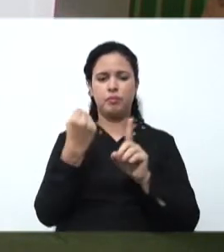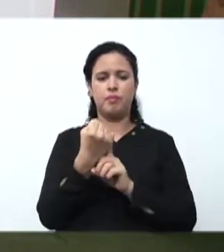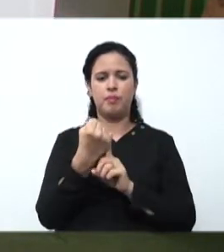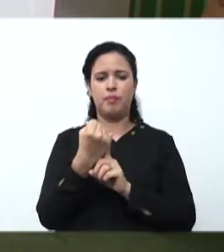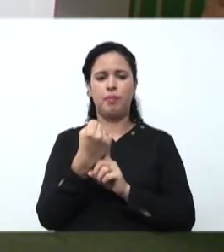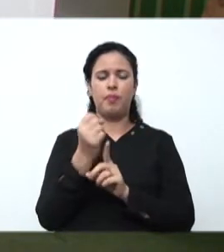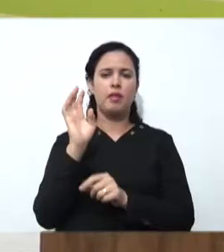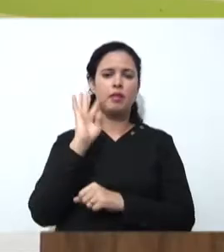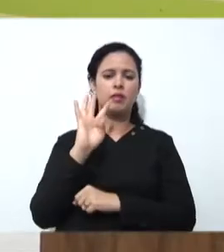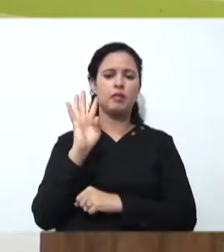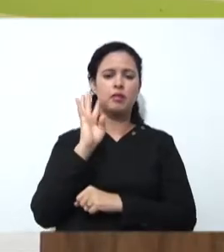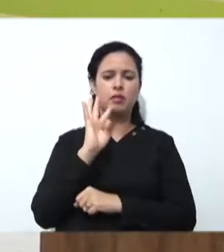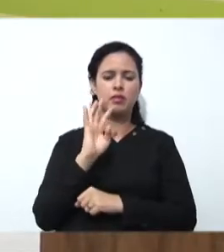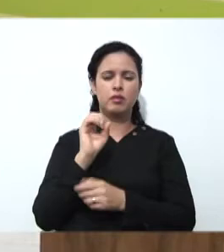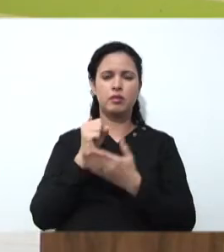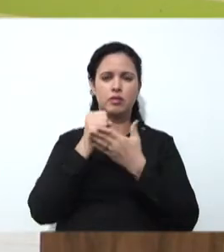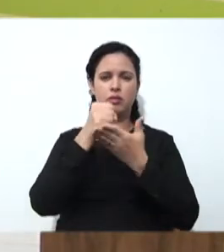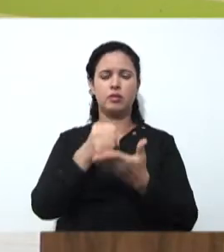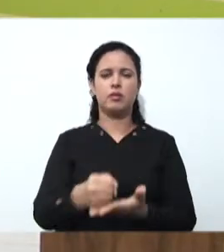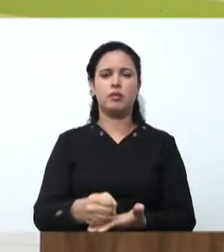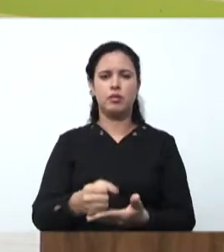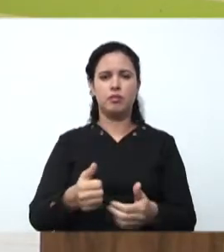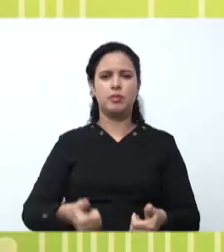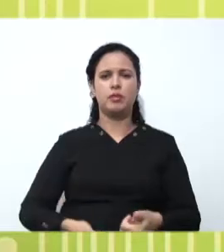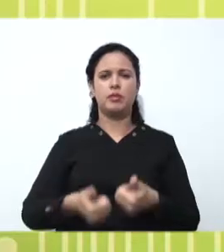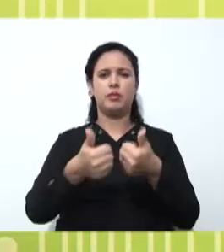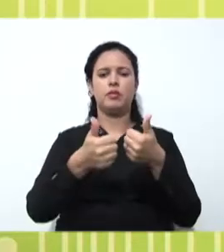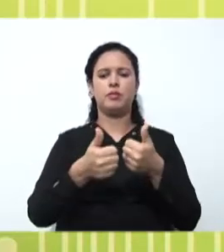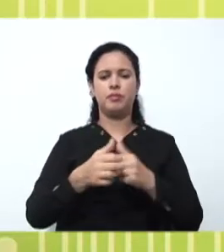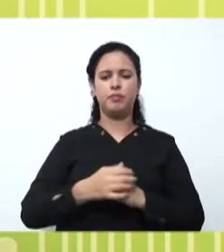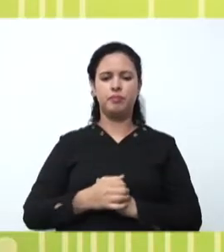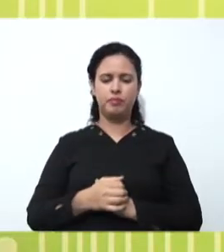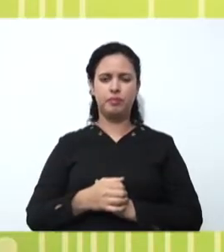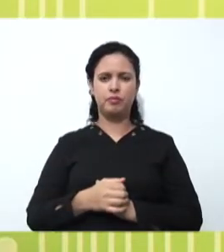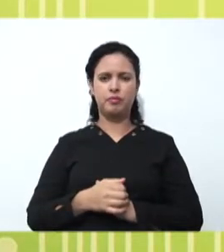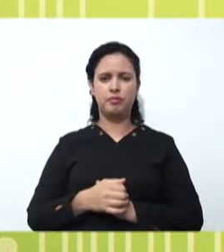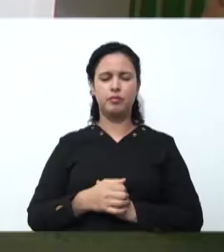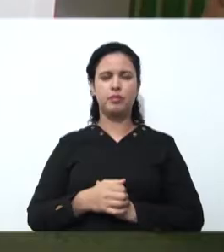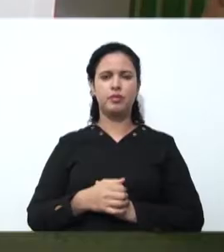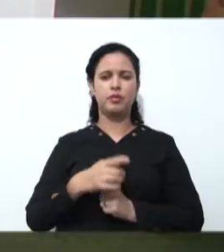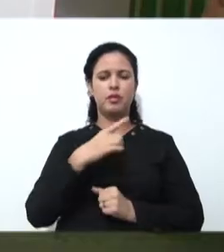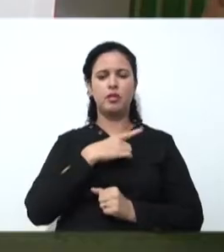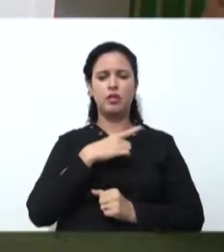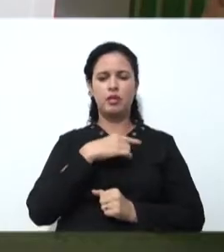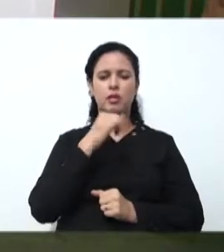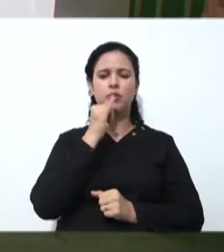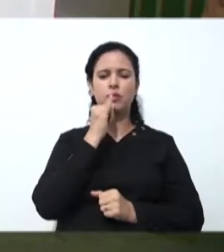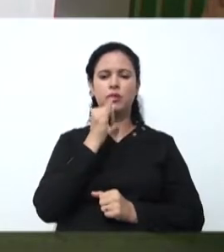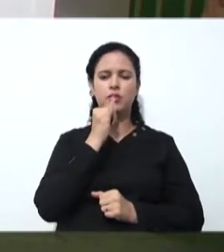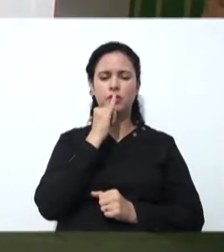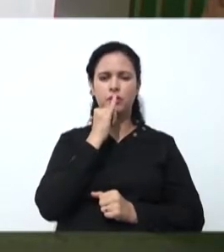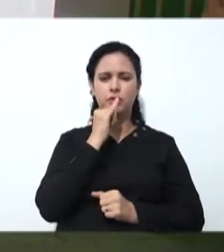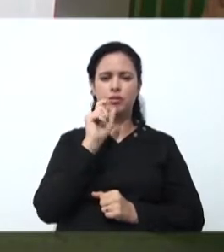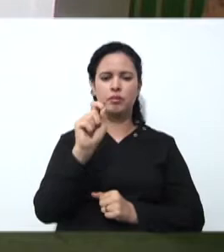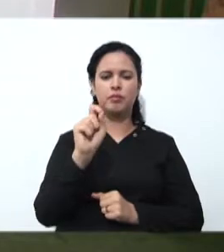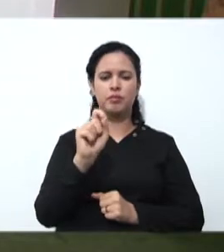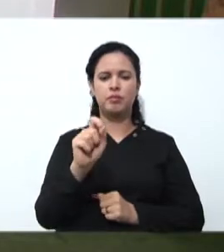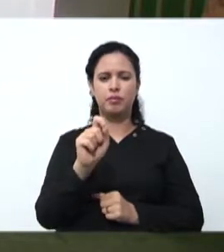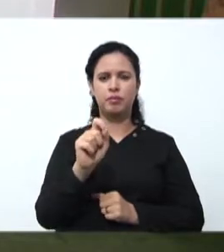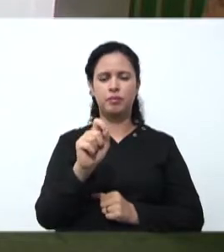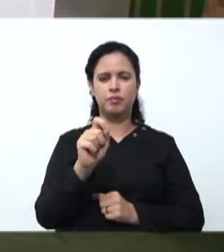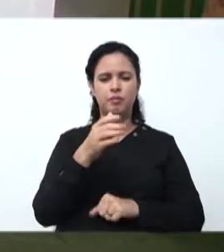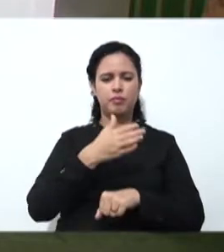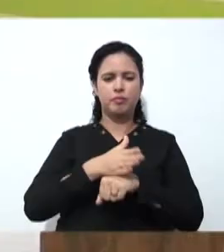projeto social que ajuda a melhorar as nossas cidades. Nós temos exemplos hoje, né, sendo colocados em